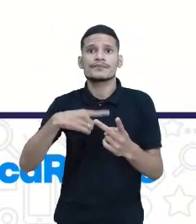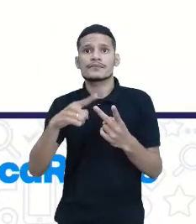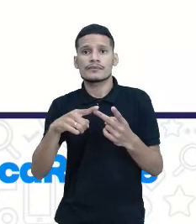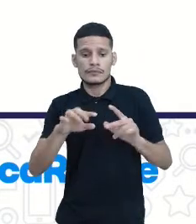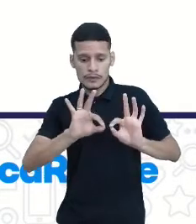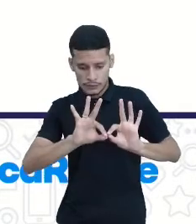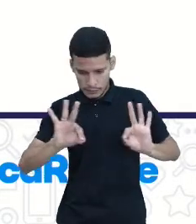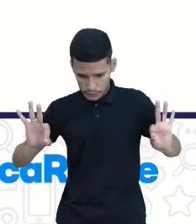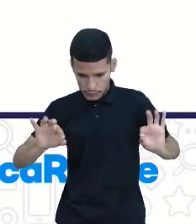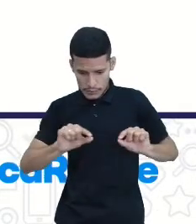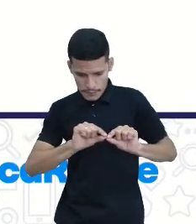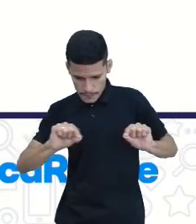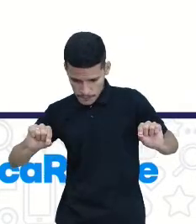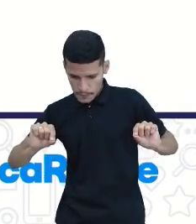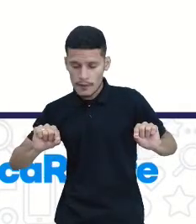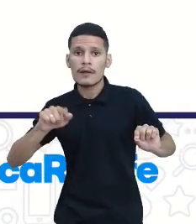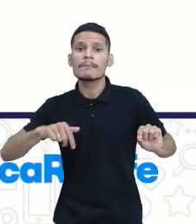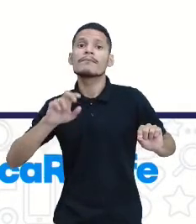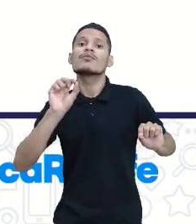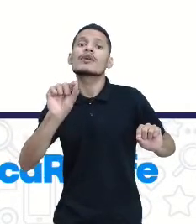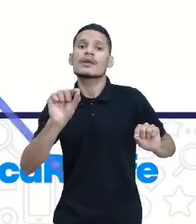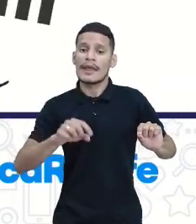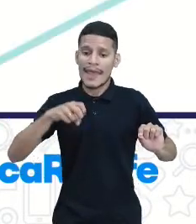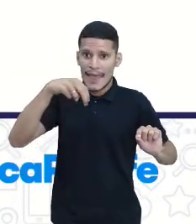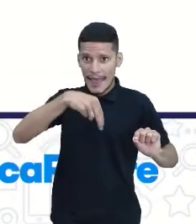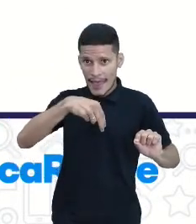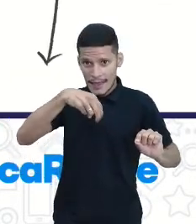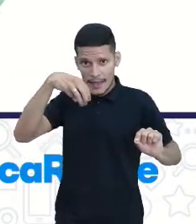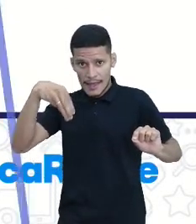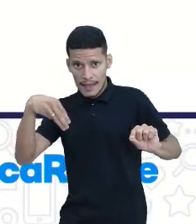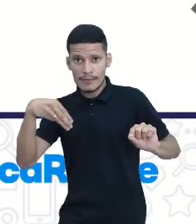eu vou chamar projeção M e projeção